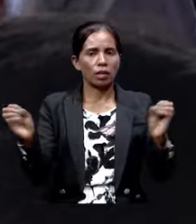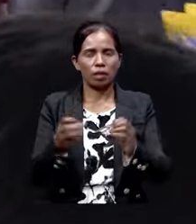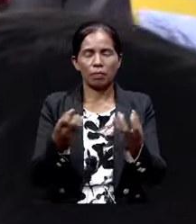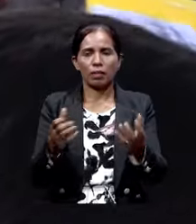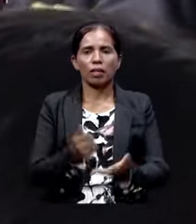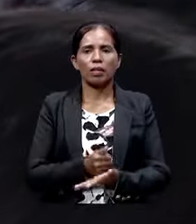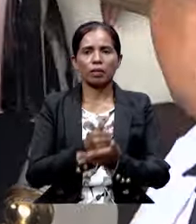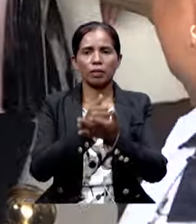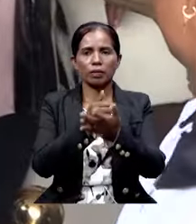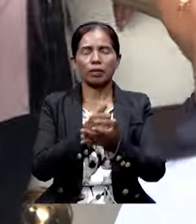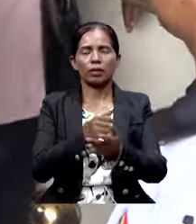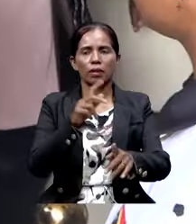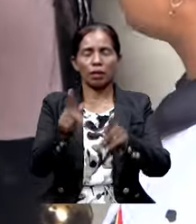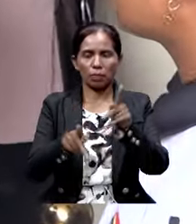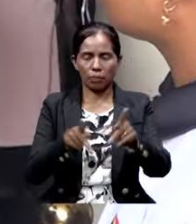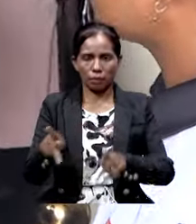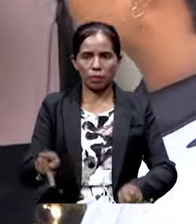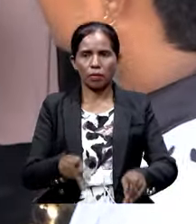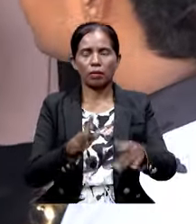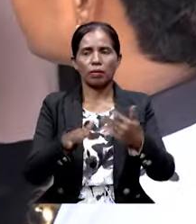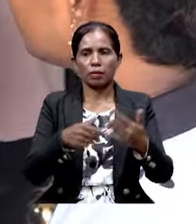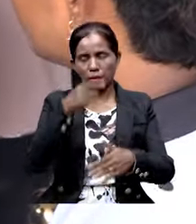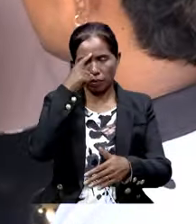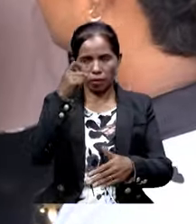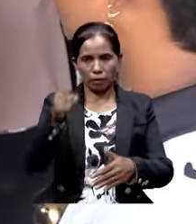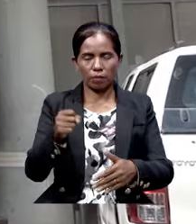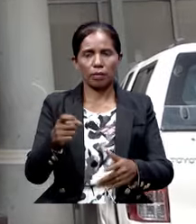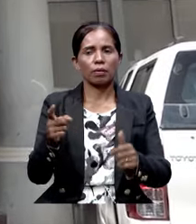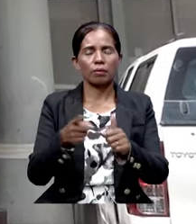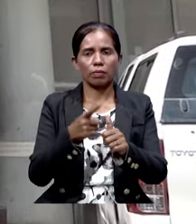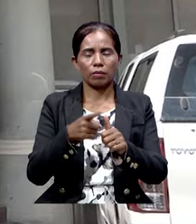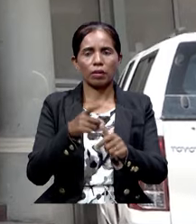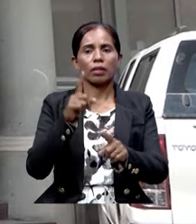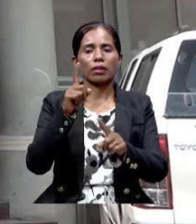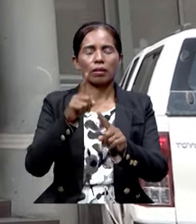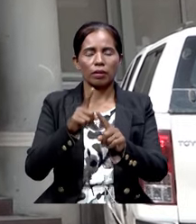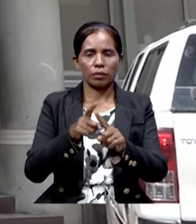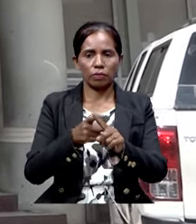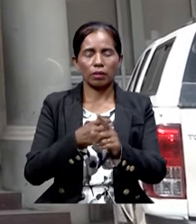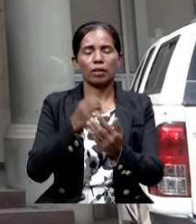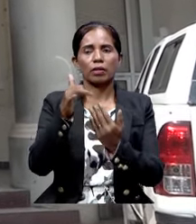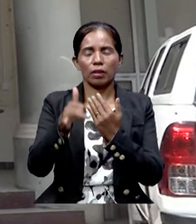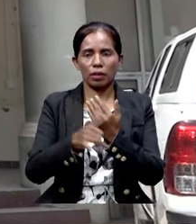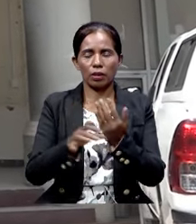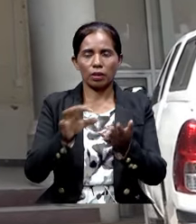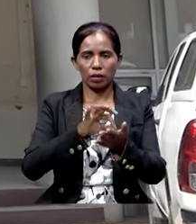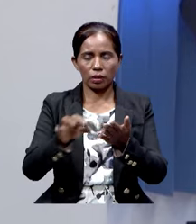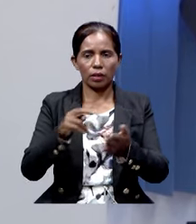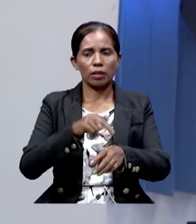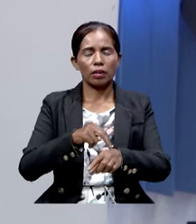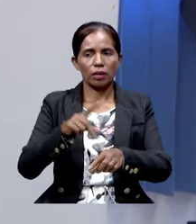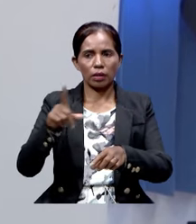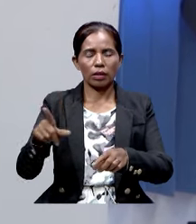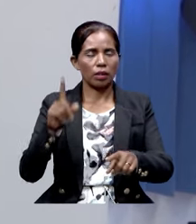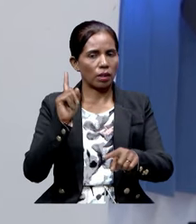hori atende ba publiko. Tambane iha inicio fulan janeiro registro nacional notariado